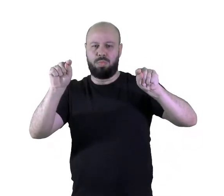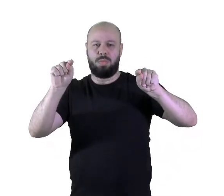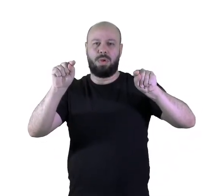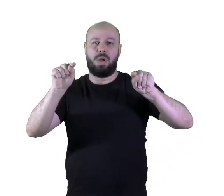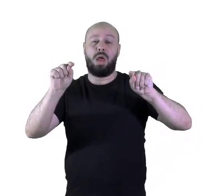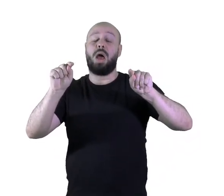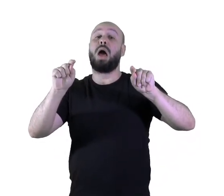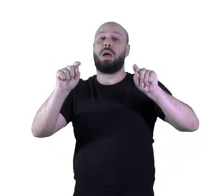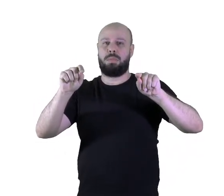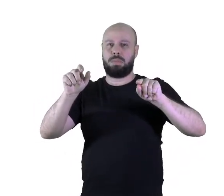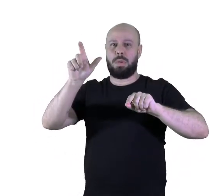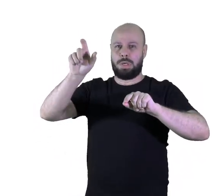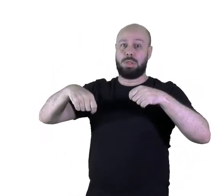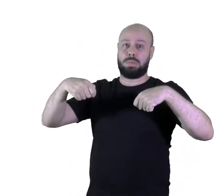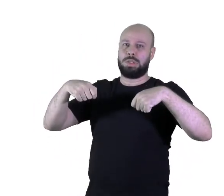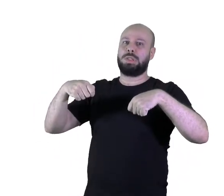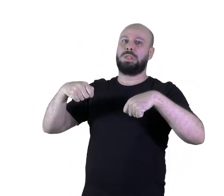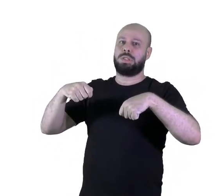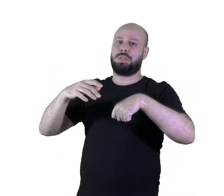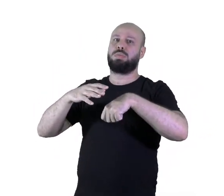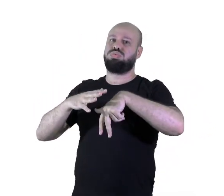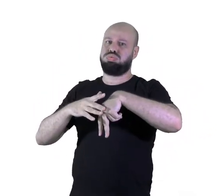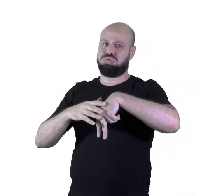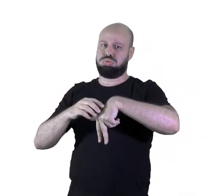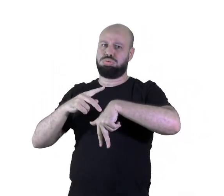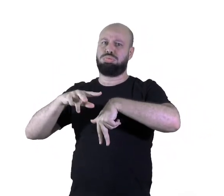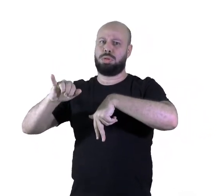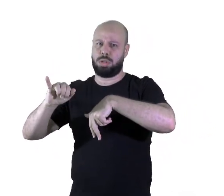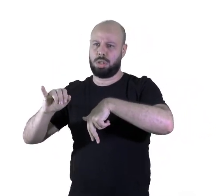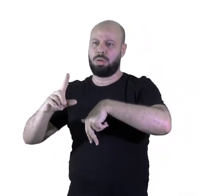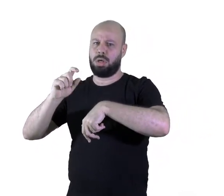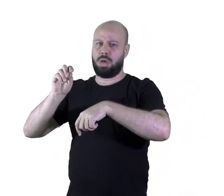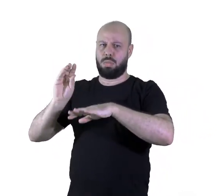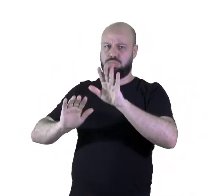imediatamente. Normalmente são dormência ou paralisia